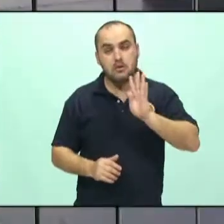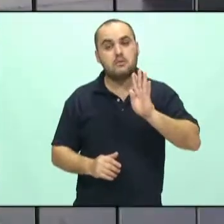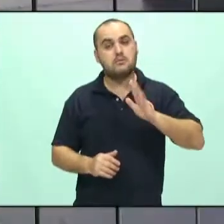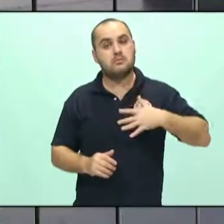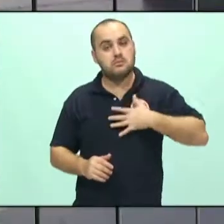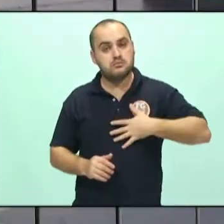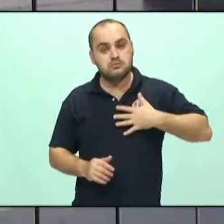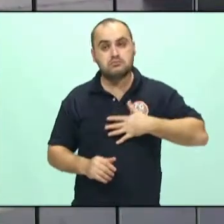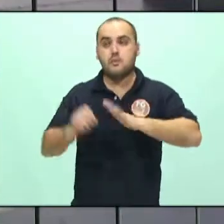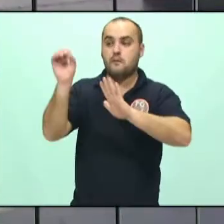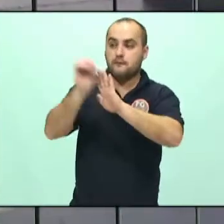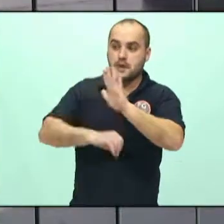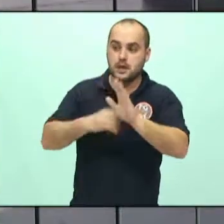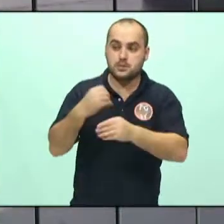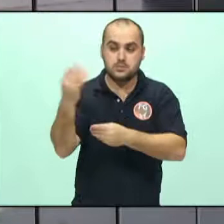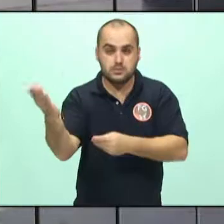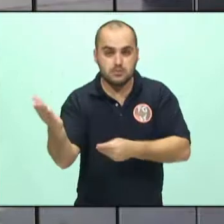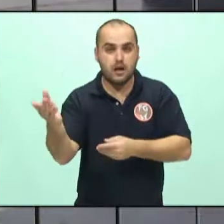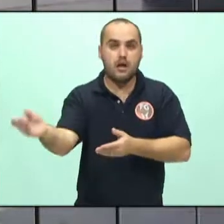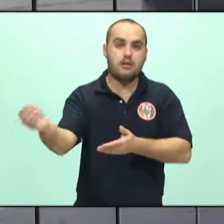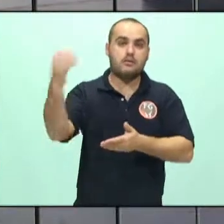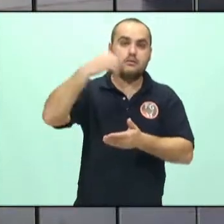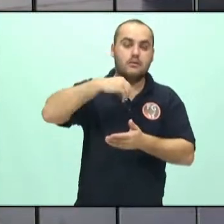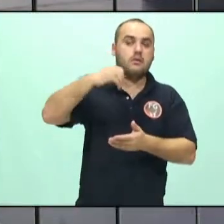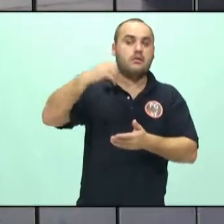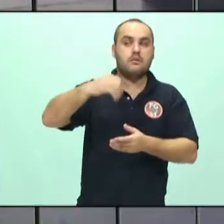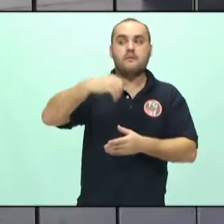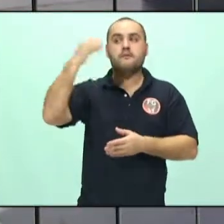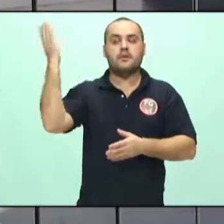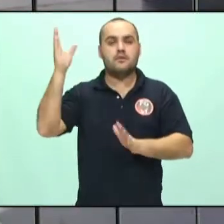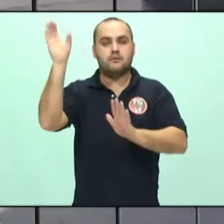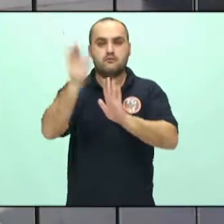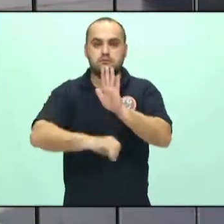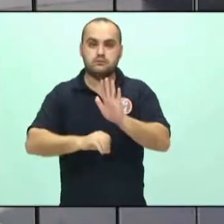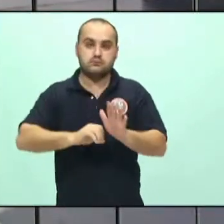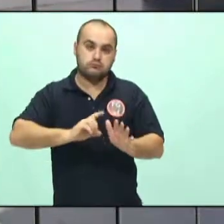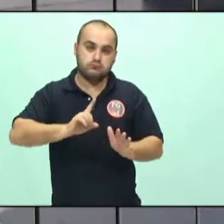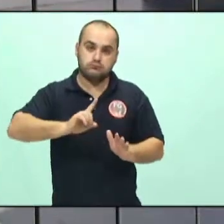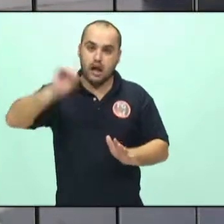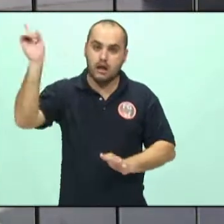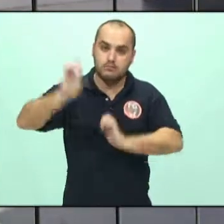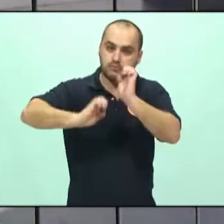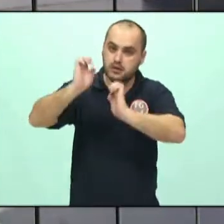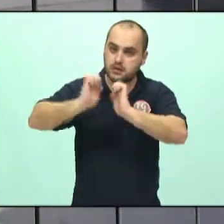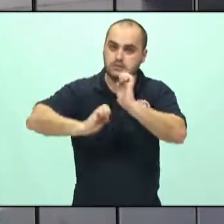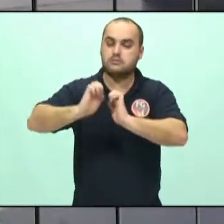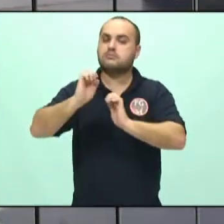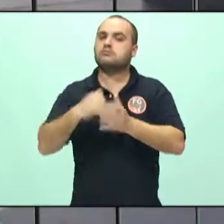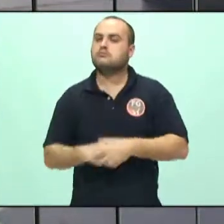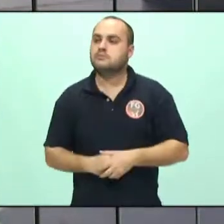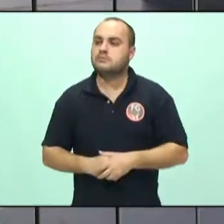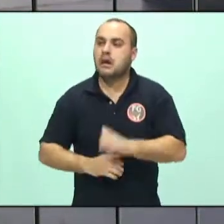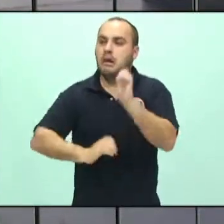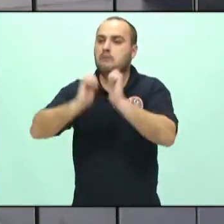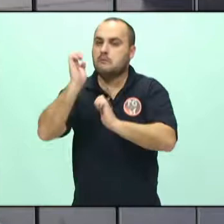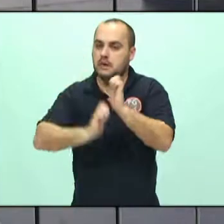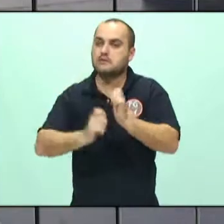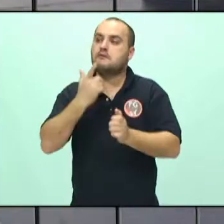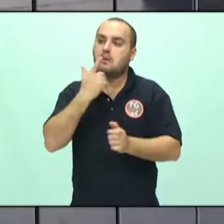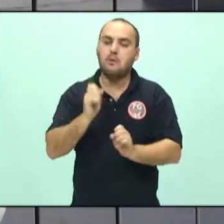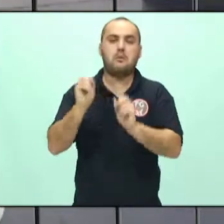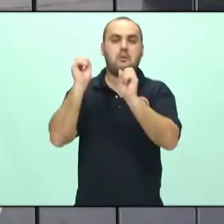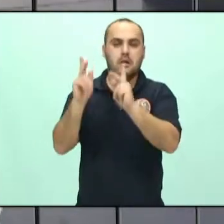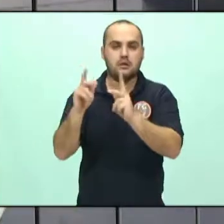para eles. Eles mandaram um ofício para Porto Alegre, se eu não me engano, que é a central da empresa. A empresa deu um ok e aí